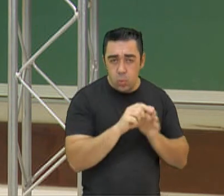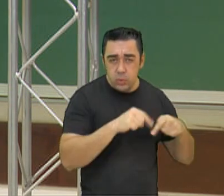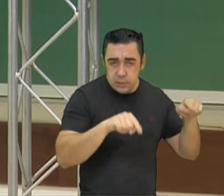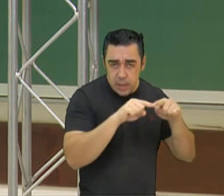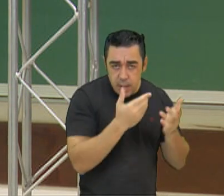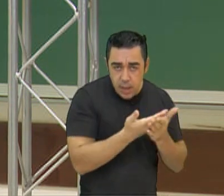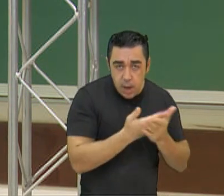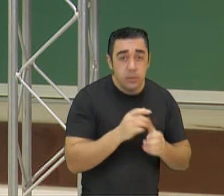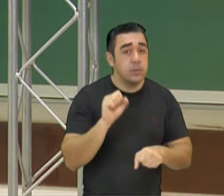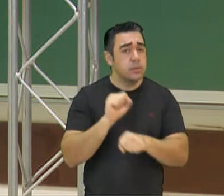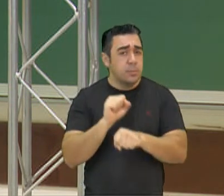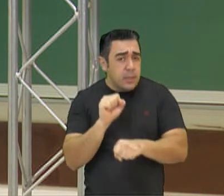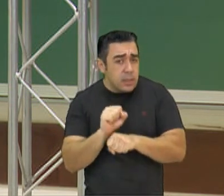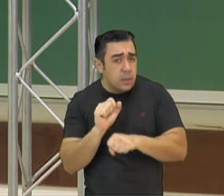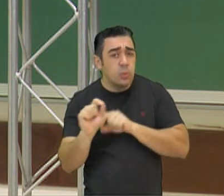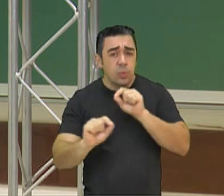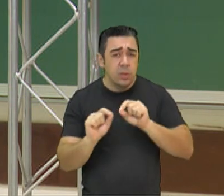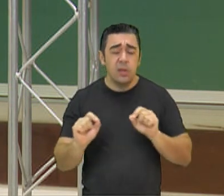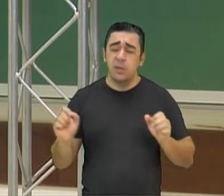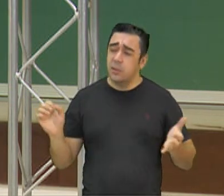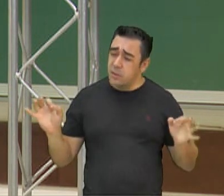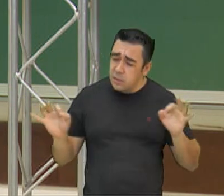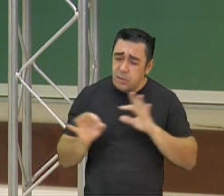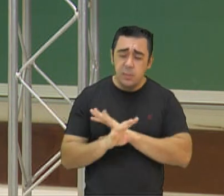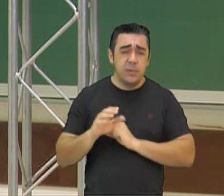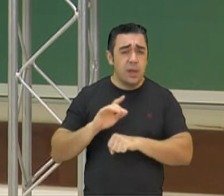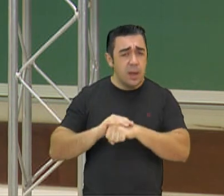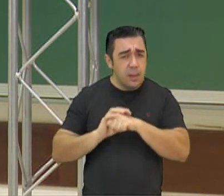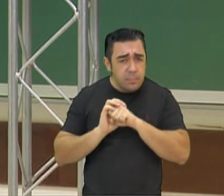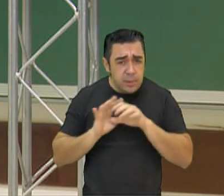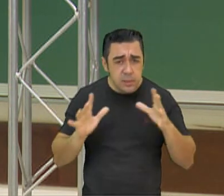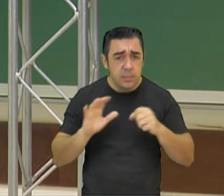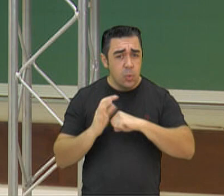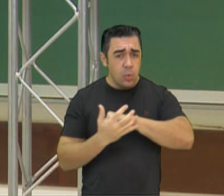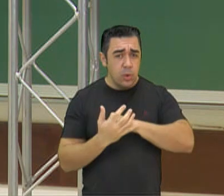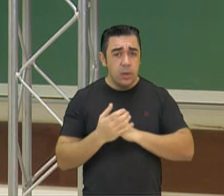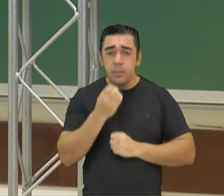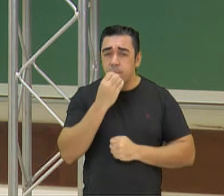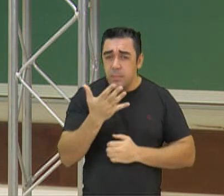e estamos esperando que tudo isso passe, que tudo fique bem.